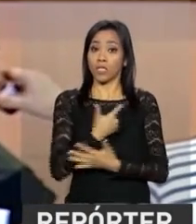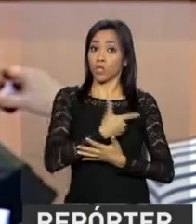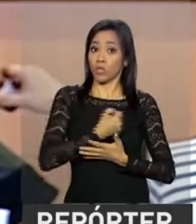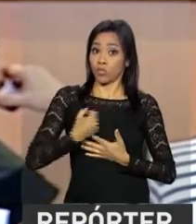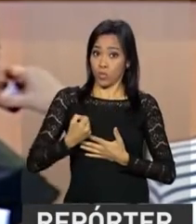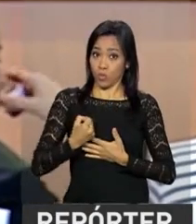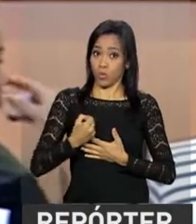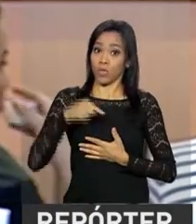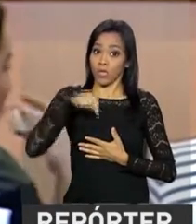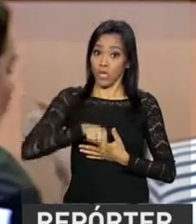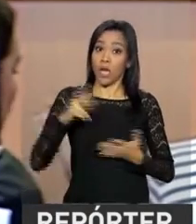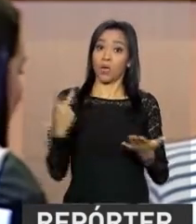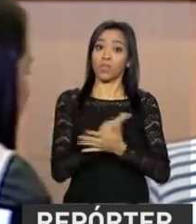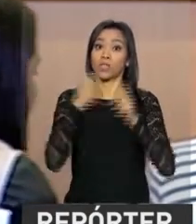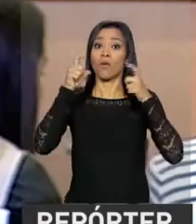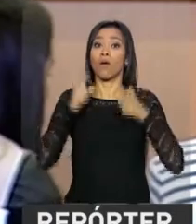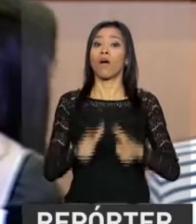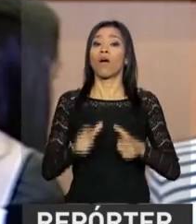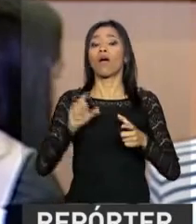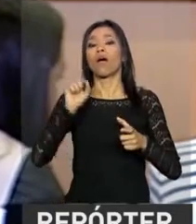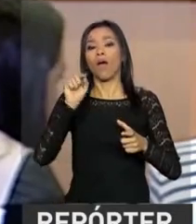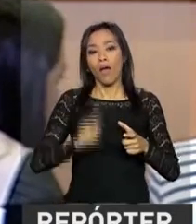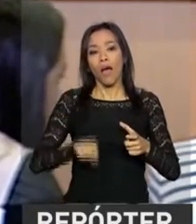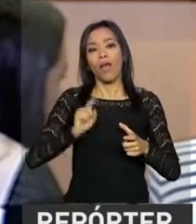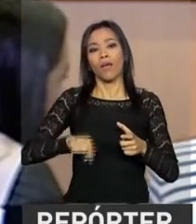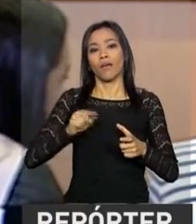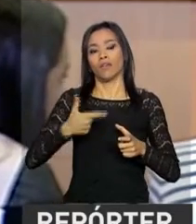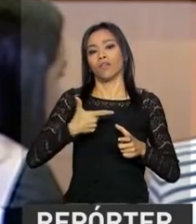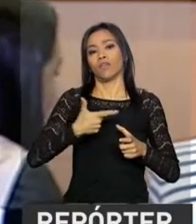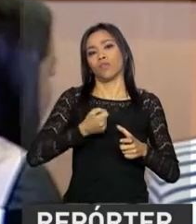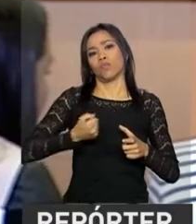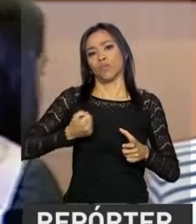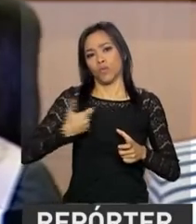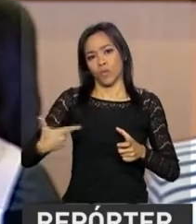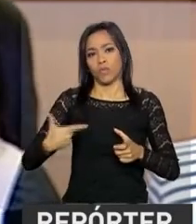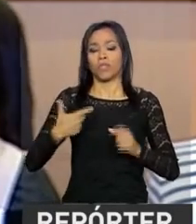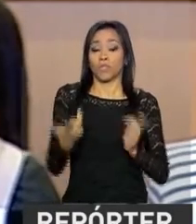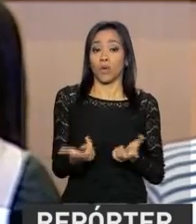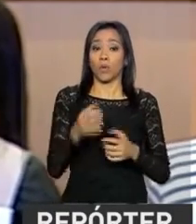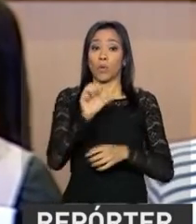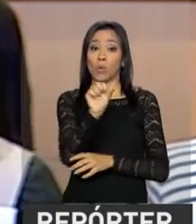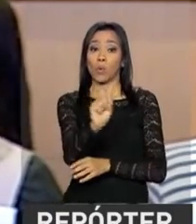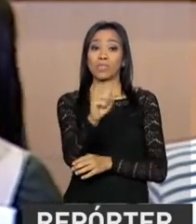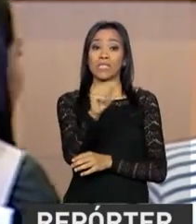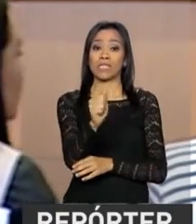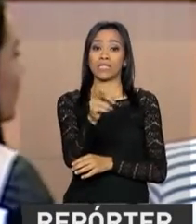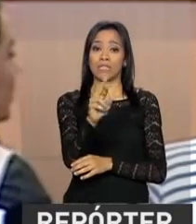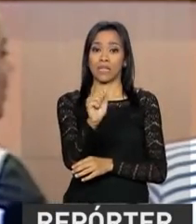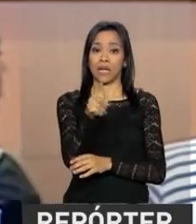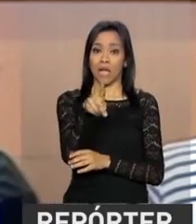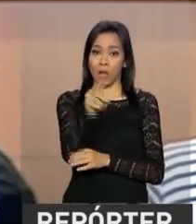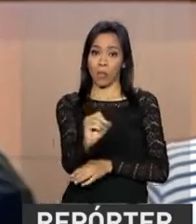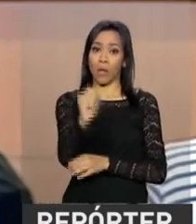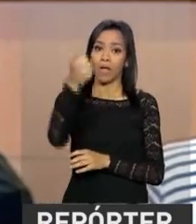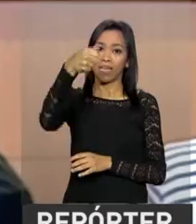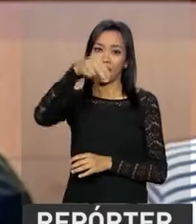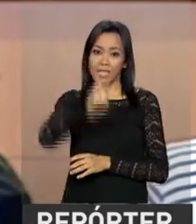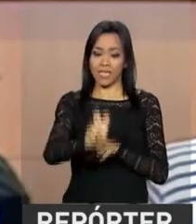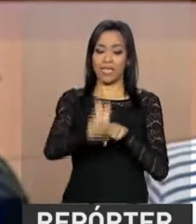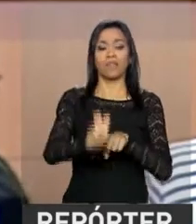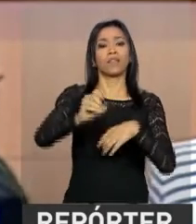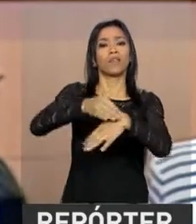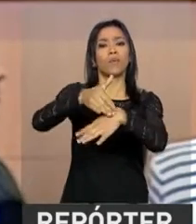caso autóctone na região das américas foi em 2002 o sarampo então se torna a quinta doença que é